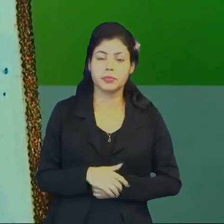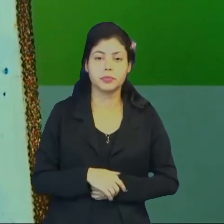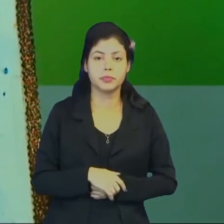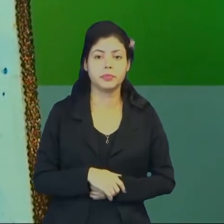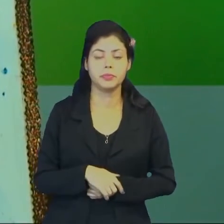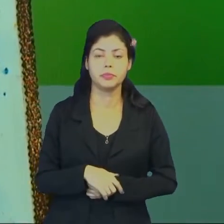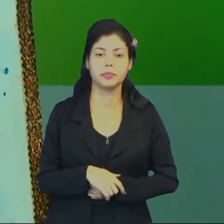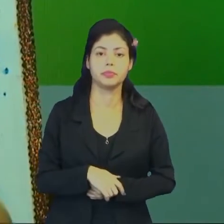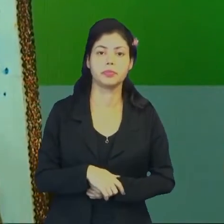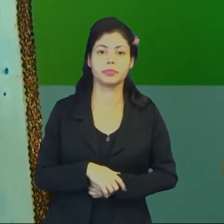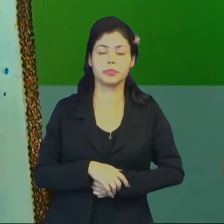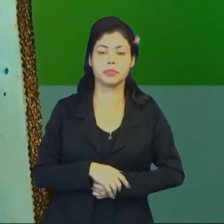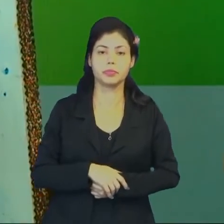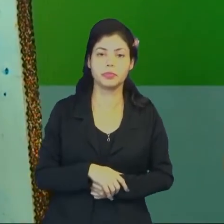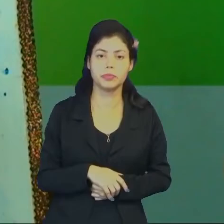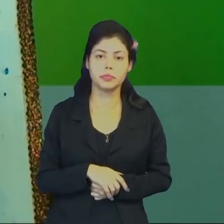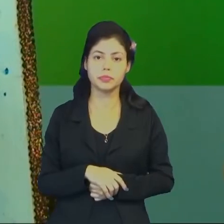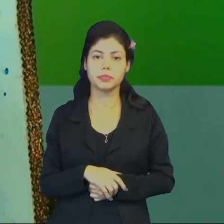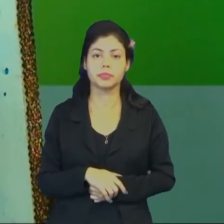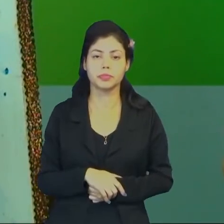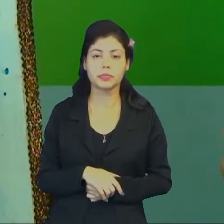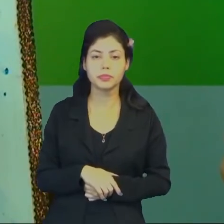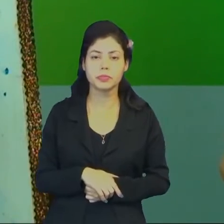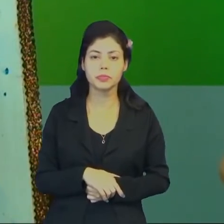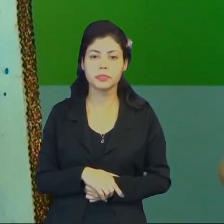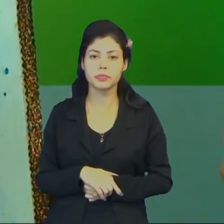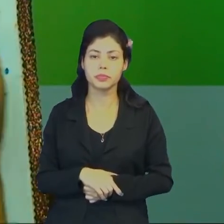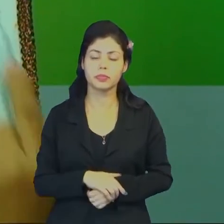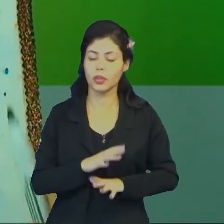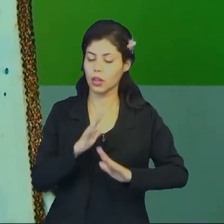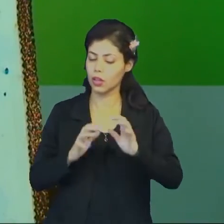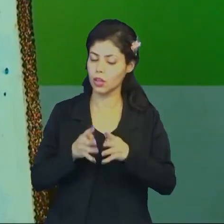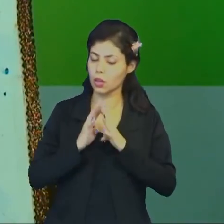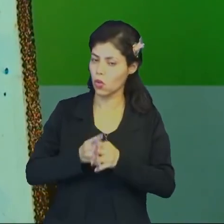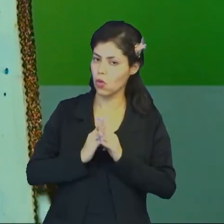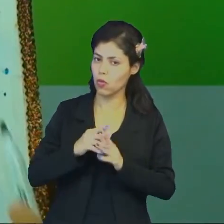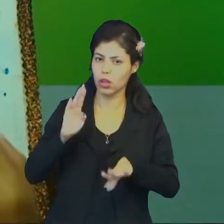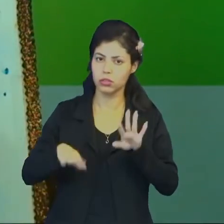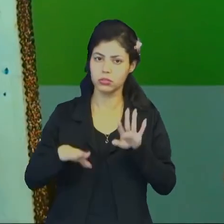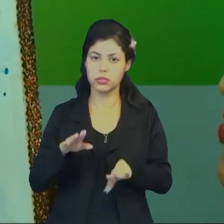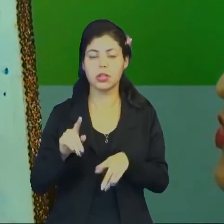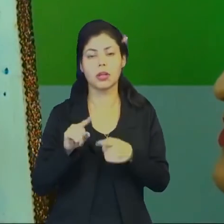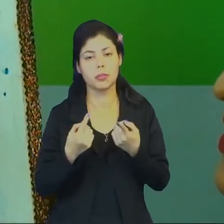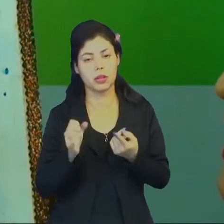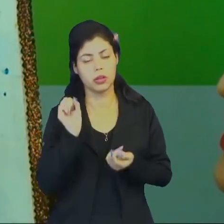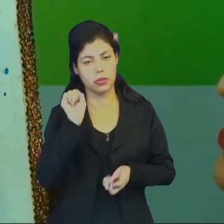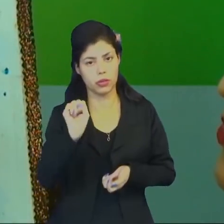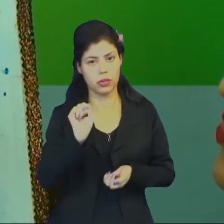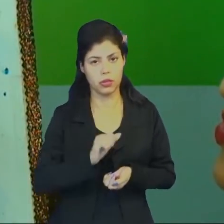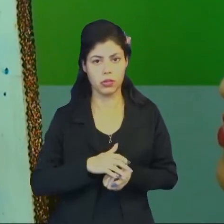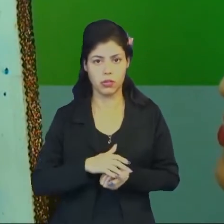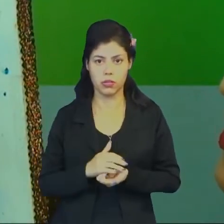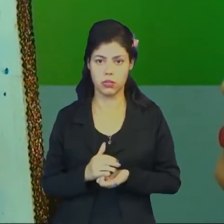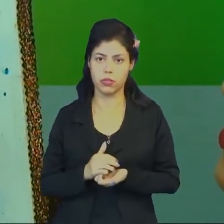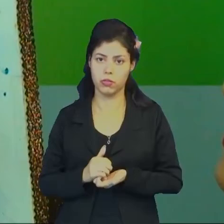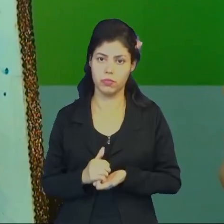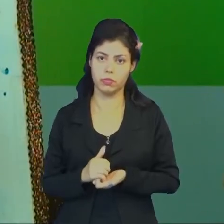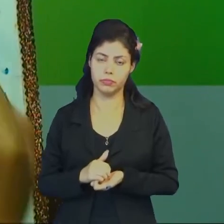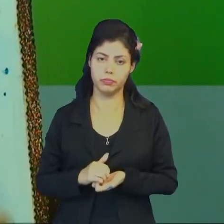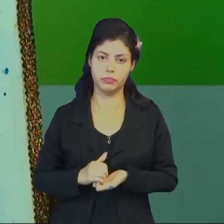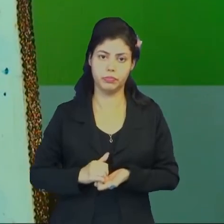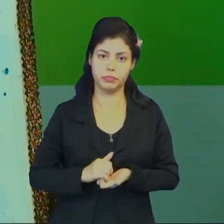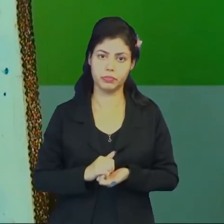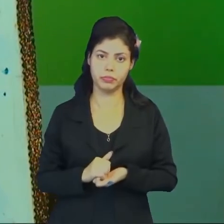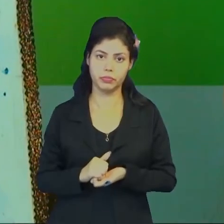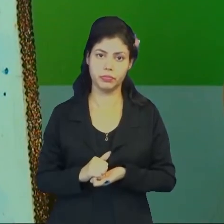princesa. Tem um som de Z. Muitas vezes se confunde, por isso que vocês colocam Z, né? Mas entre duas vogais tem um som de Z,